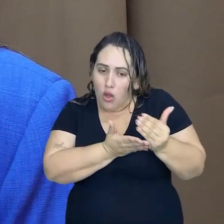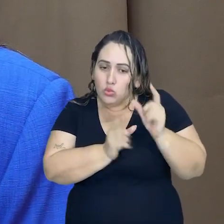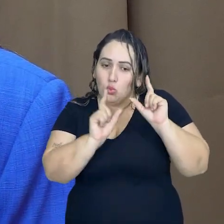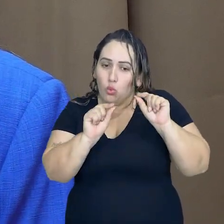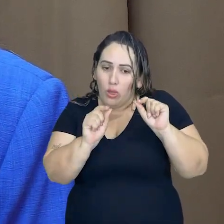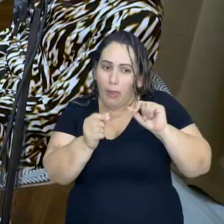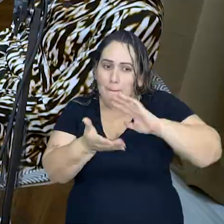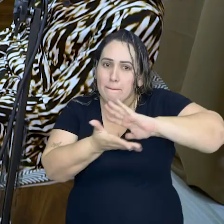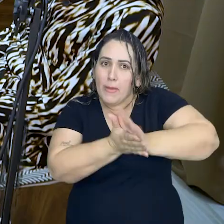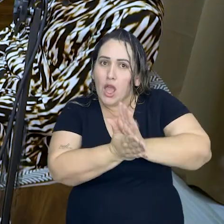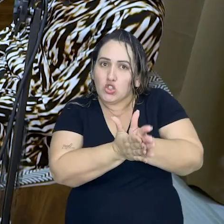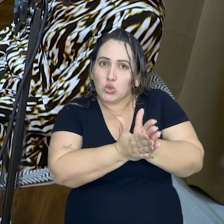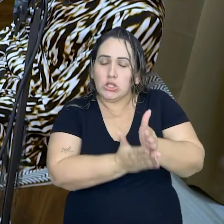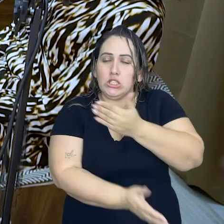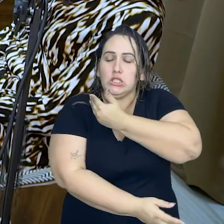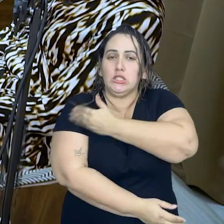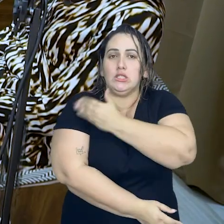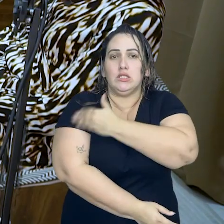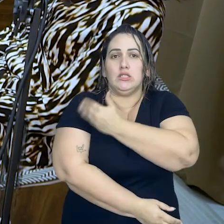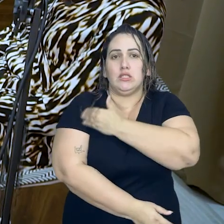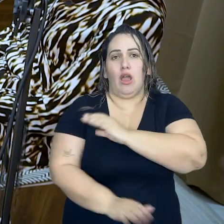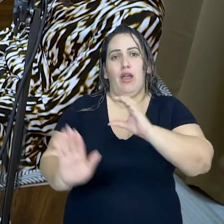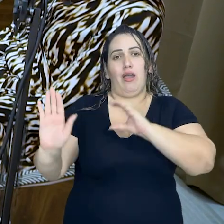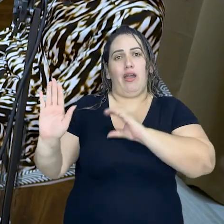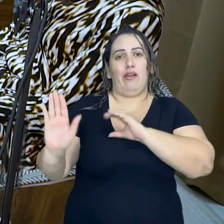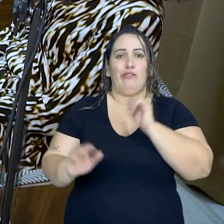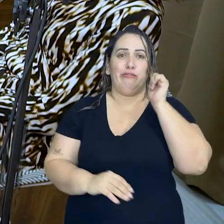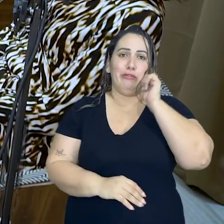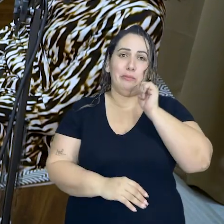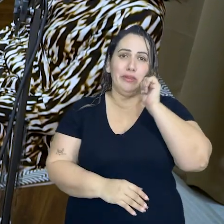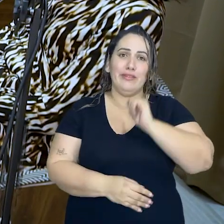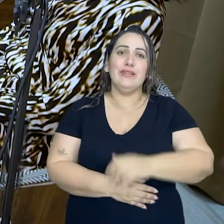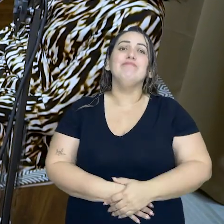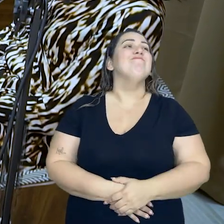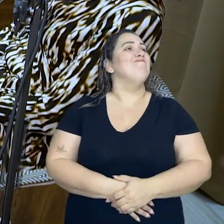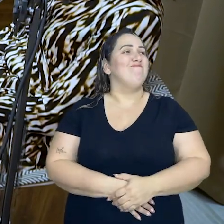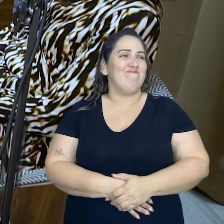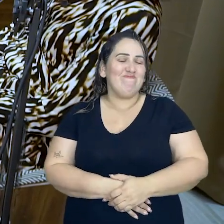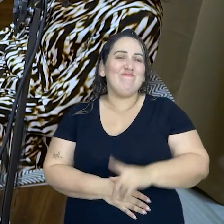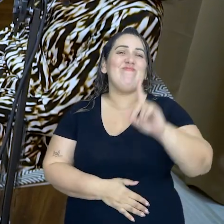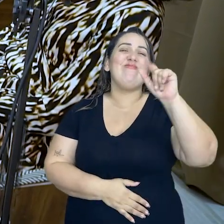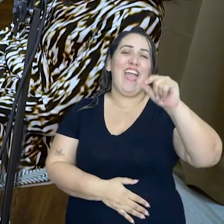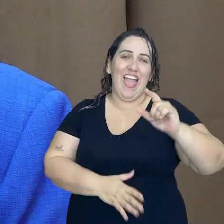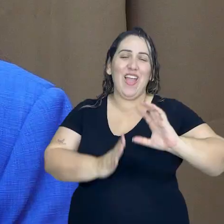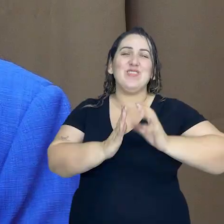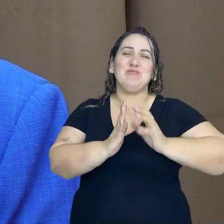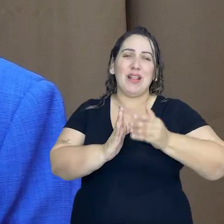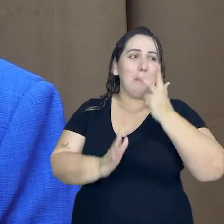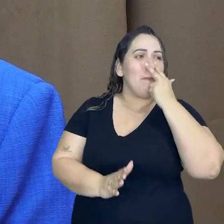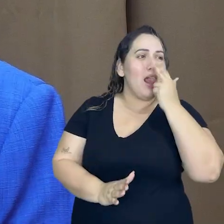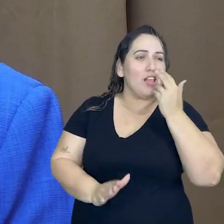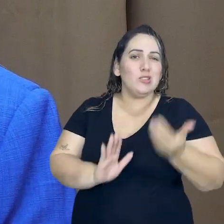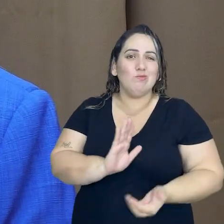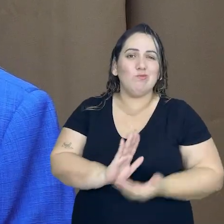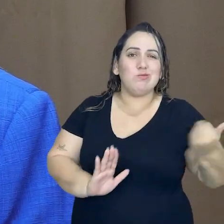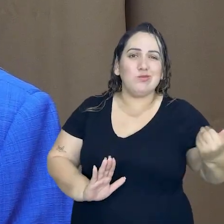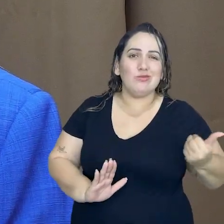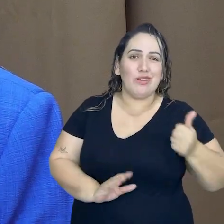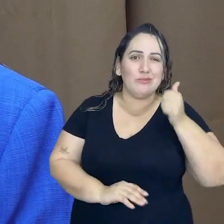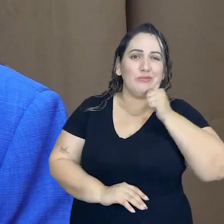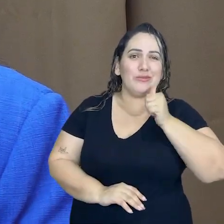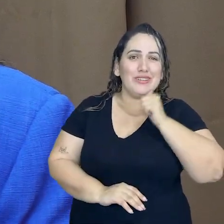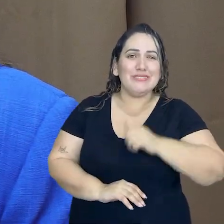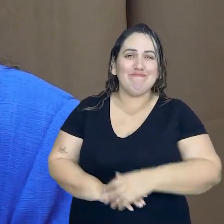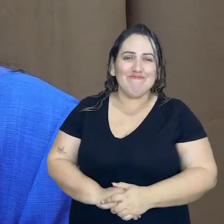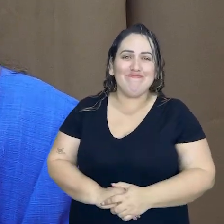femininas. Entendeu? E o que eles têm burlado? O que tem acontecido, Sara? Eles têm burlado